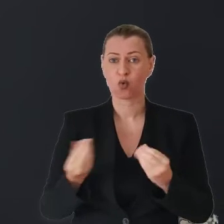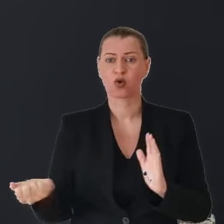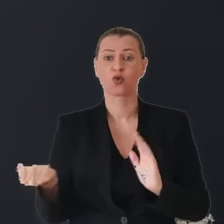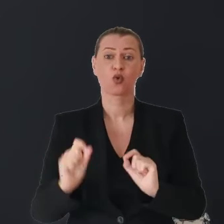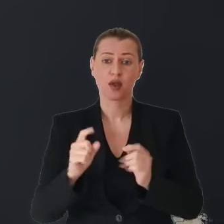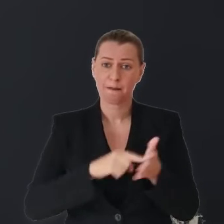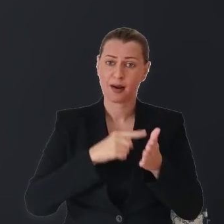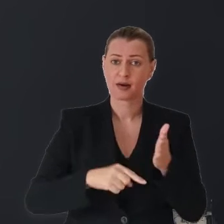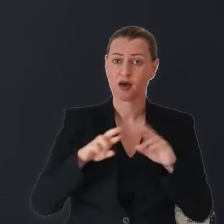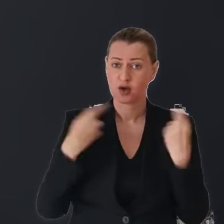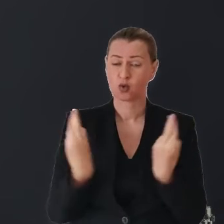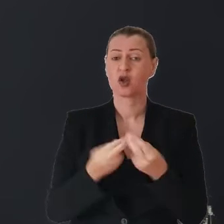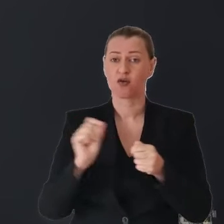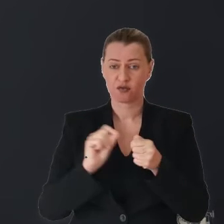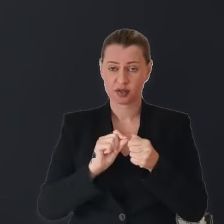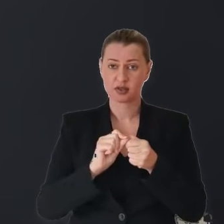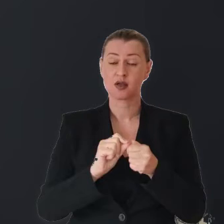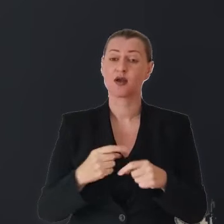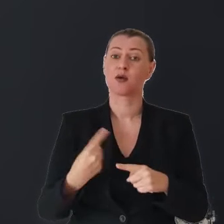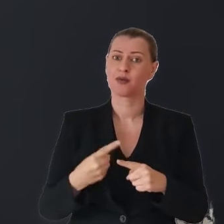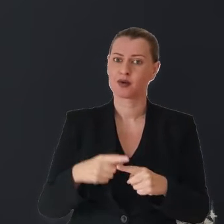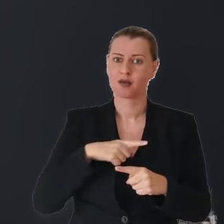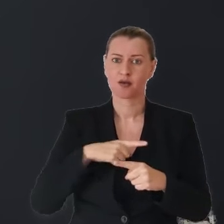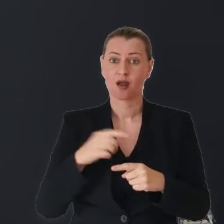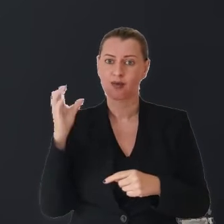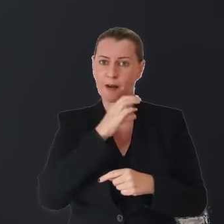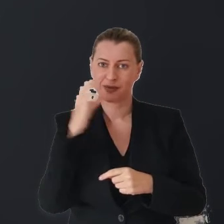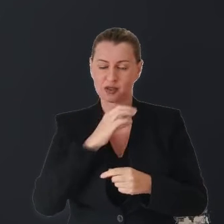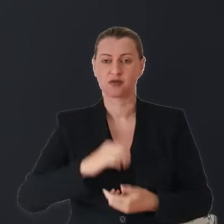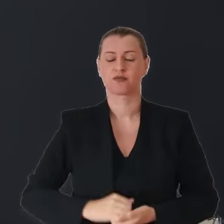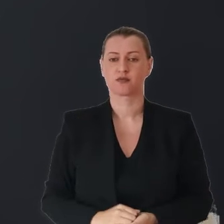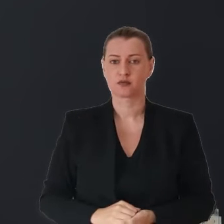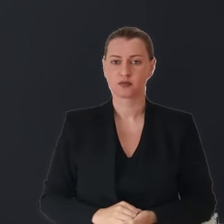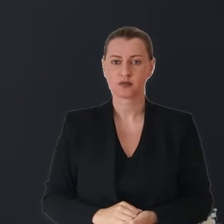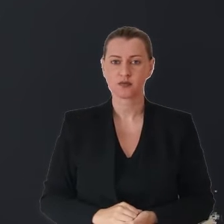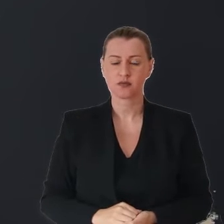as reuniões e fazia, né, em função do caráter emergencial.